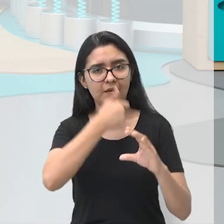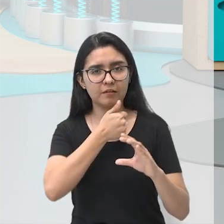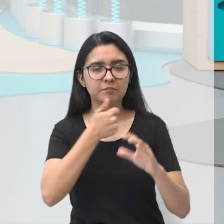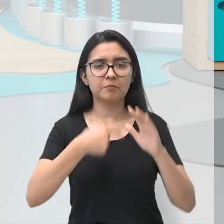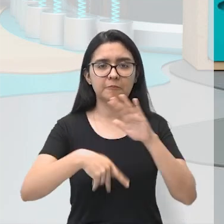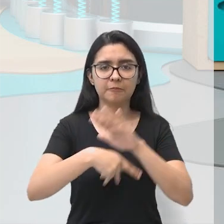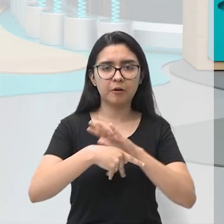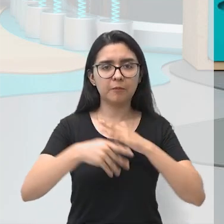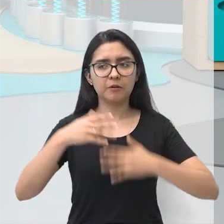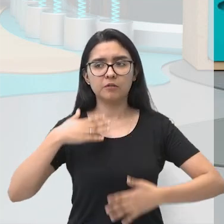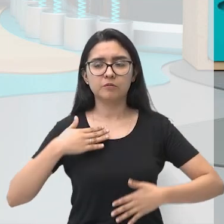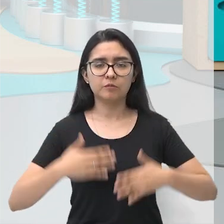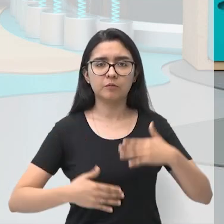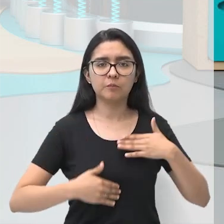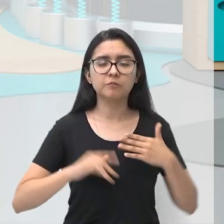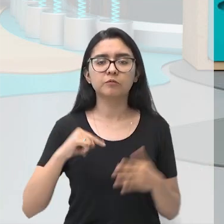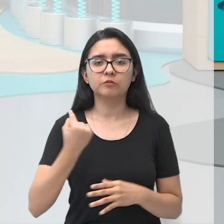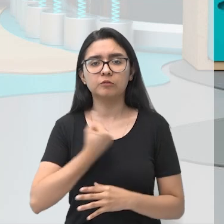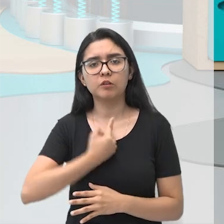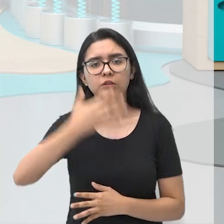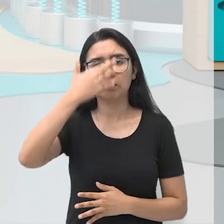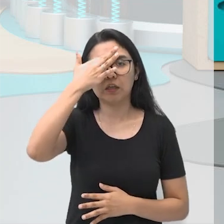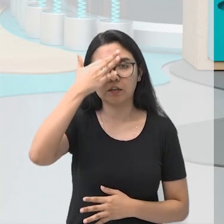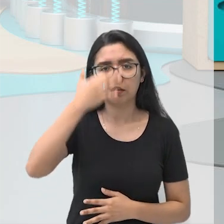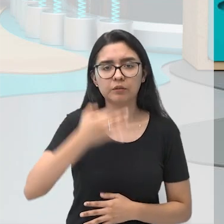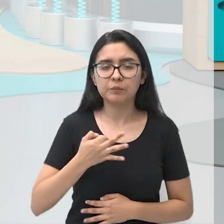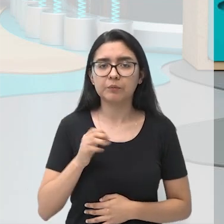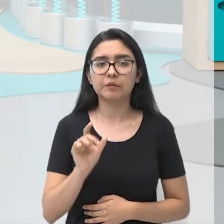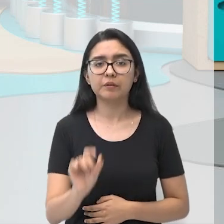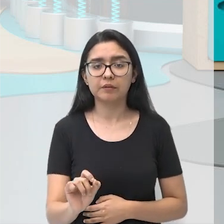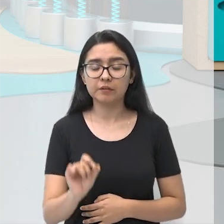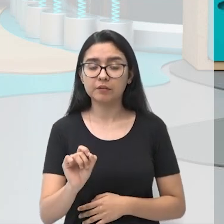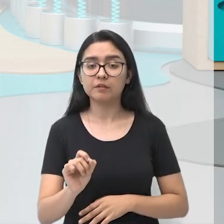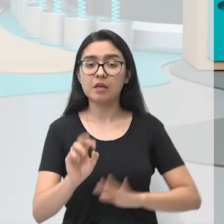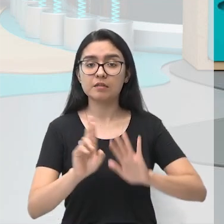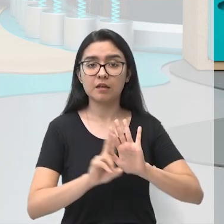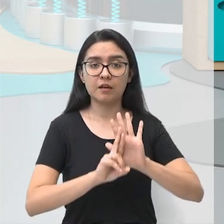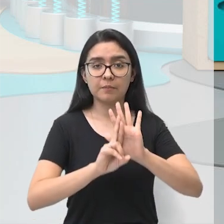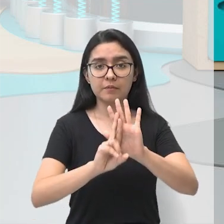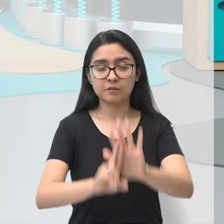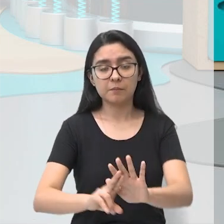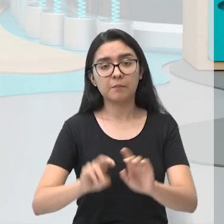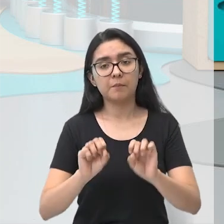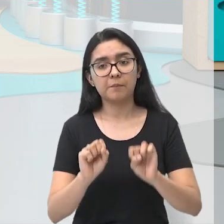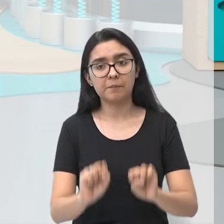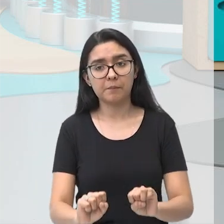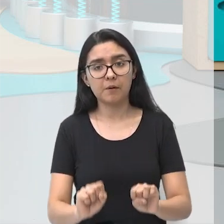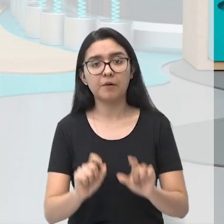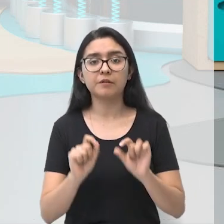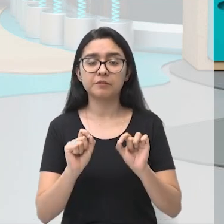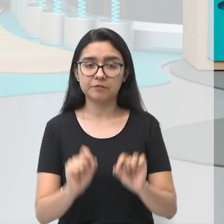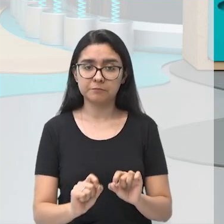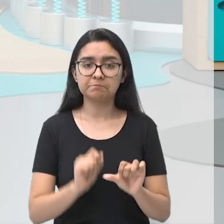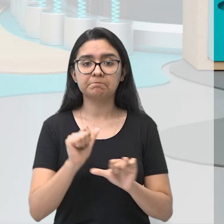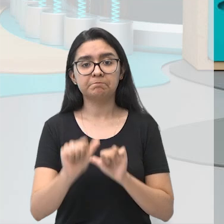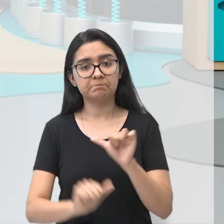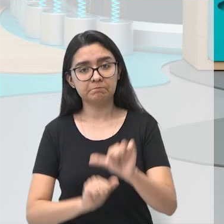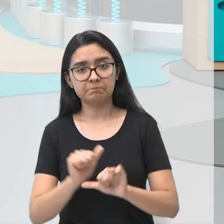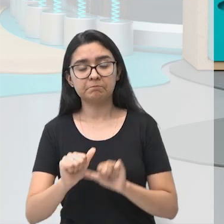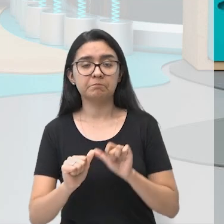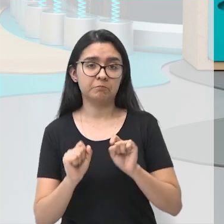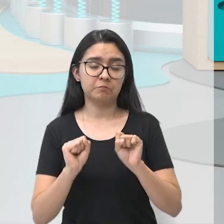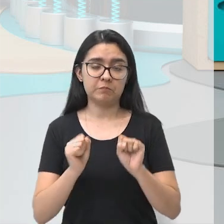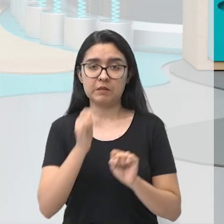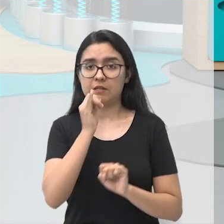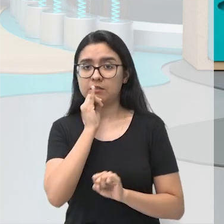gente entende que essa representação pode ser aperfeiçoada por meio dos treinos,